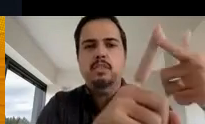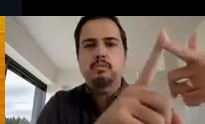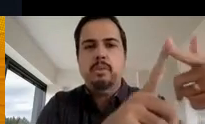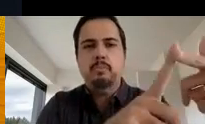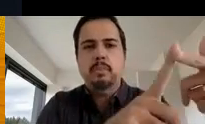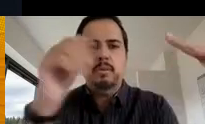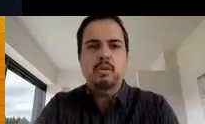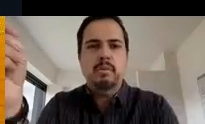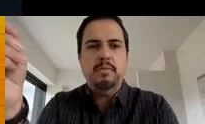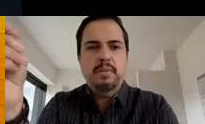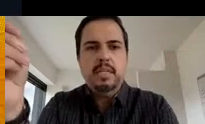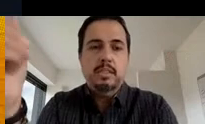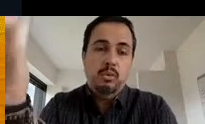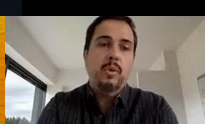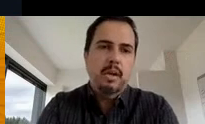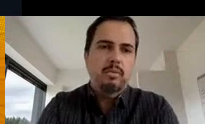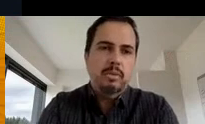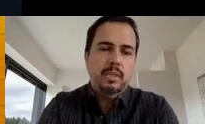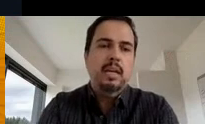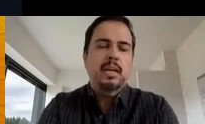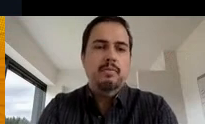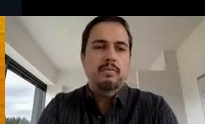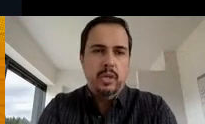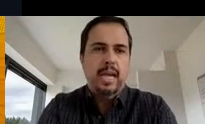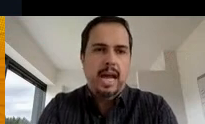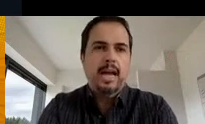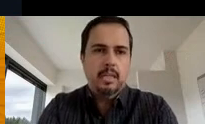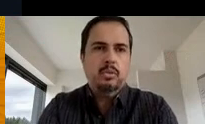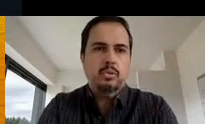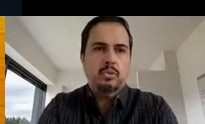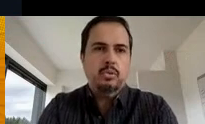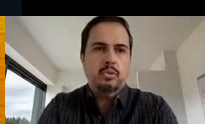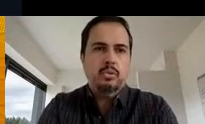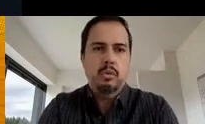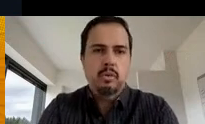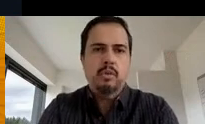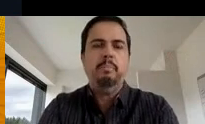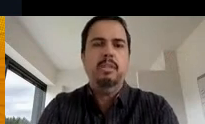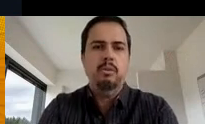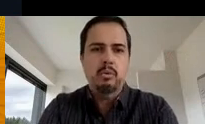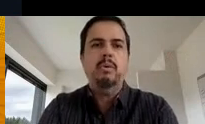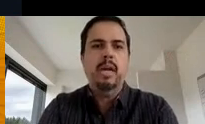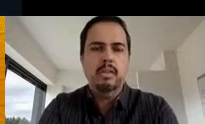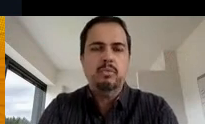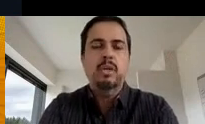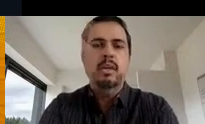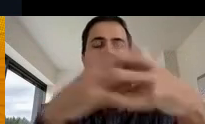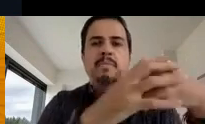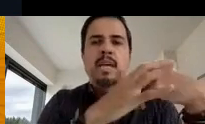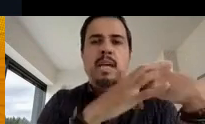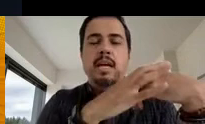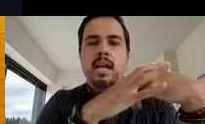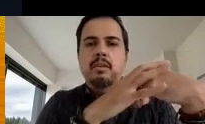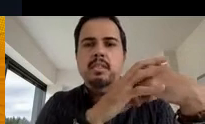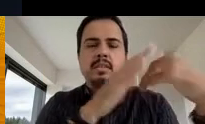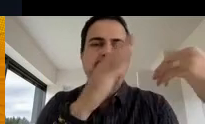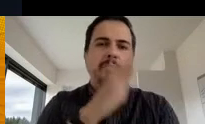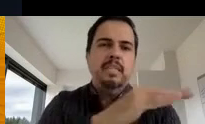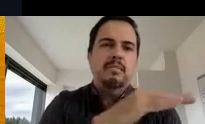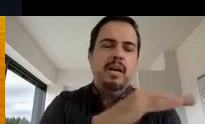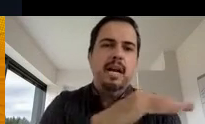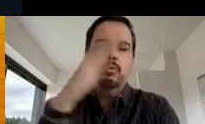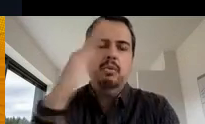às vezes você vai ter que dar 10 passos para trás, cada um para frente. Isso é o erro, né? Você errar é isso. Você reconhecer o erro, aprender com o erro, é isso. É